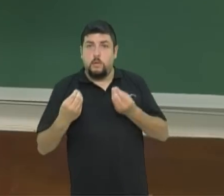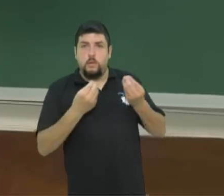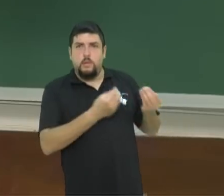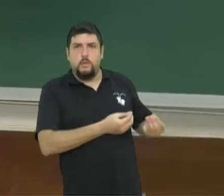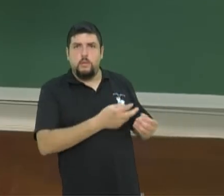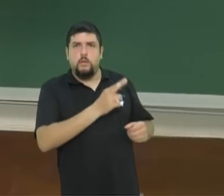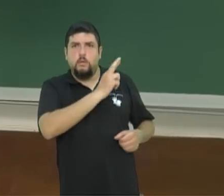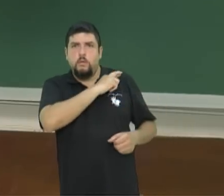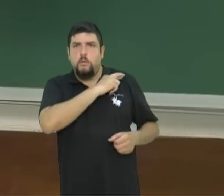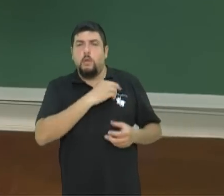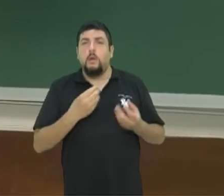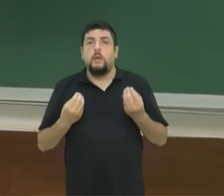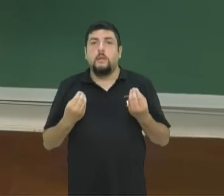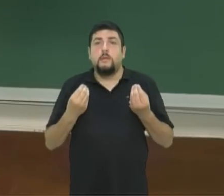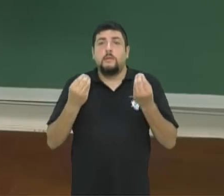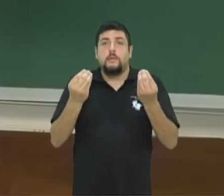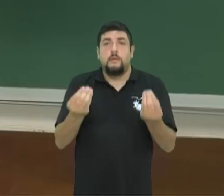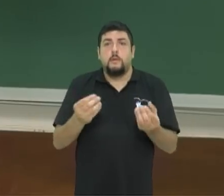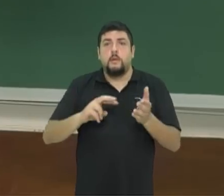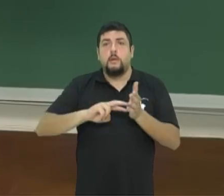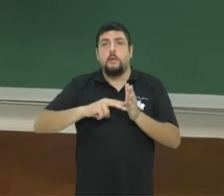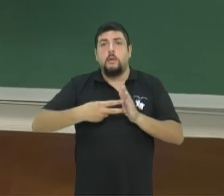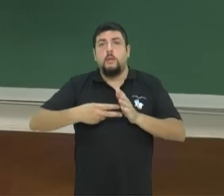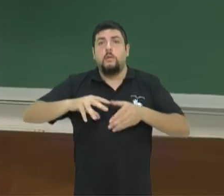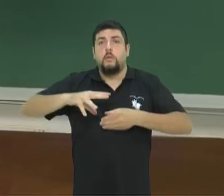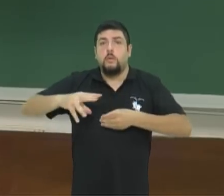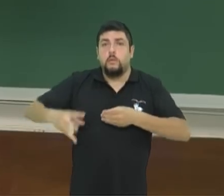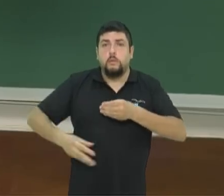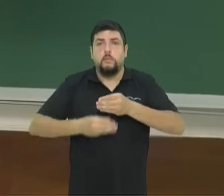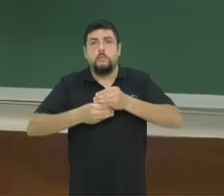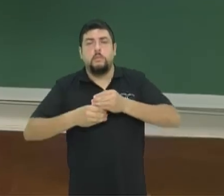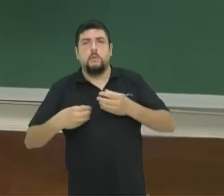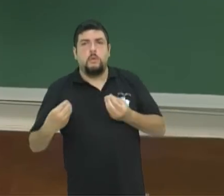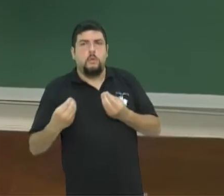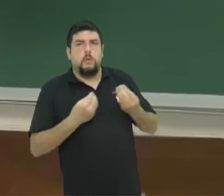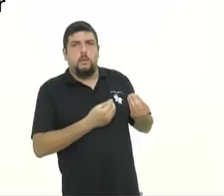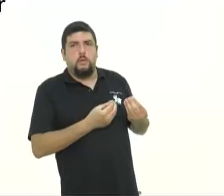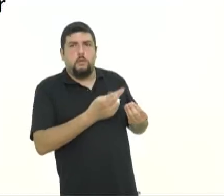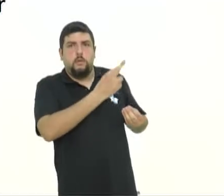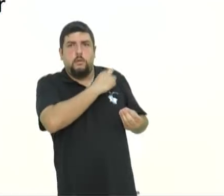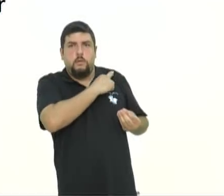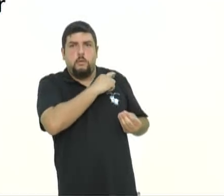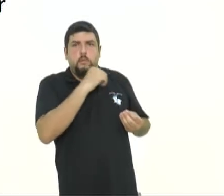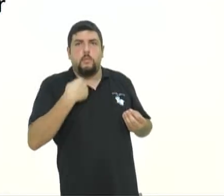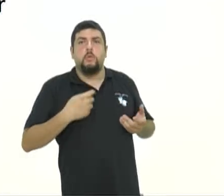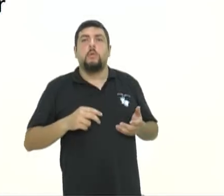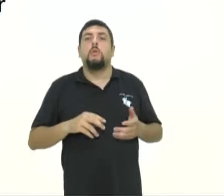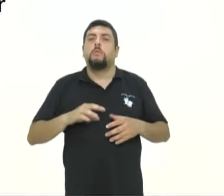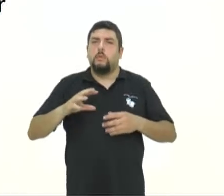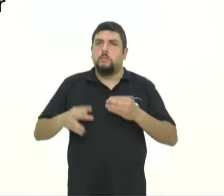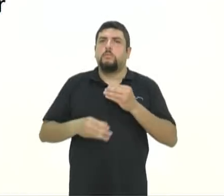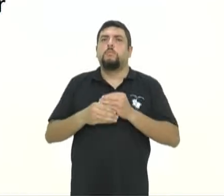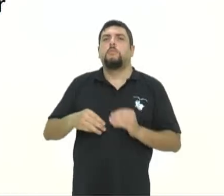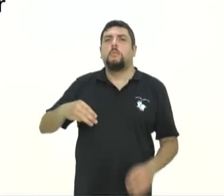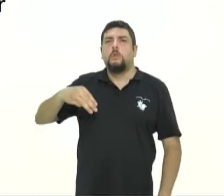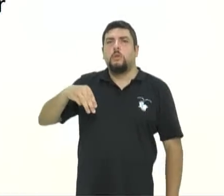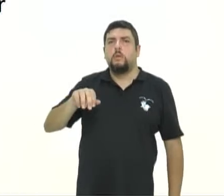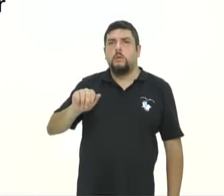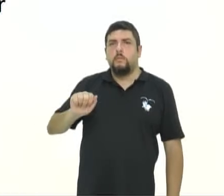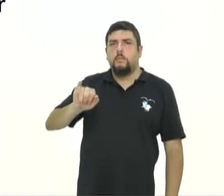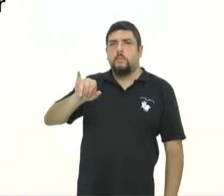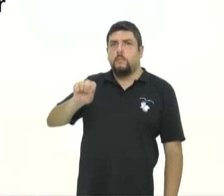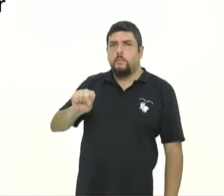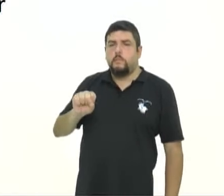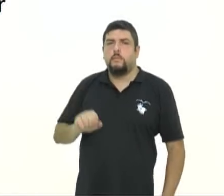fazer mais isso, cuidar, né, do filho Telêmaco lá, né? Então, a gente tem ali também os 2 pontos, né?